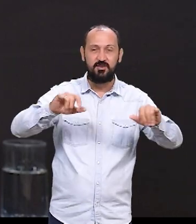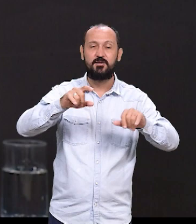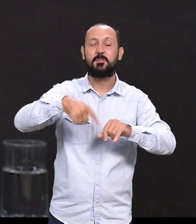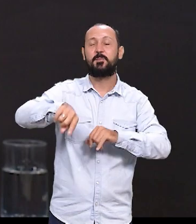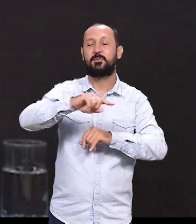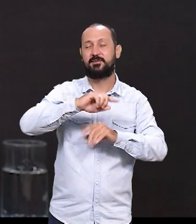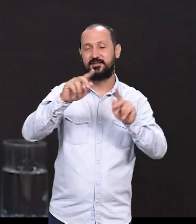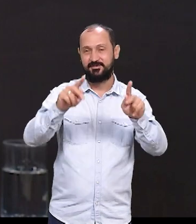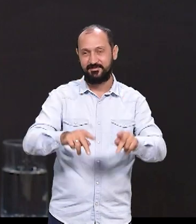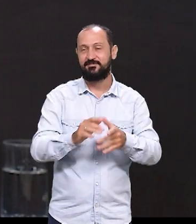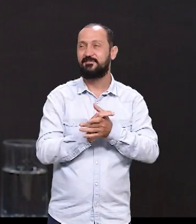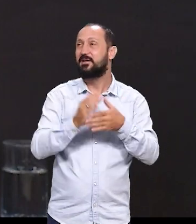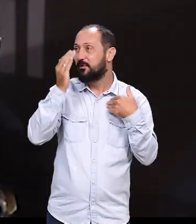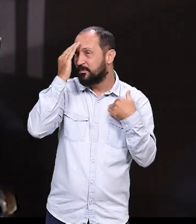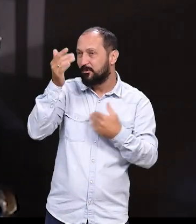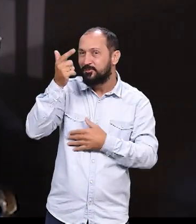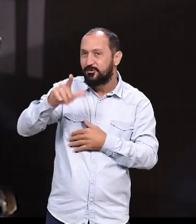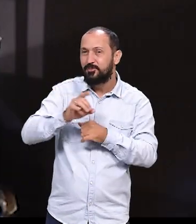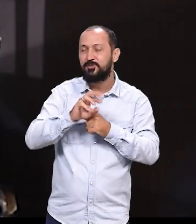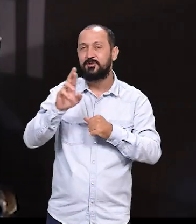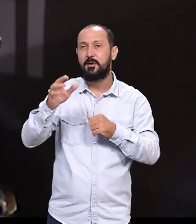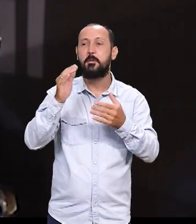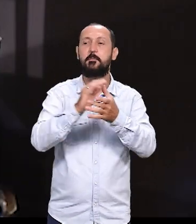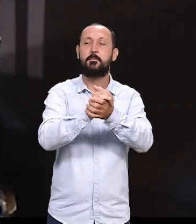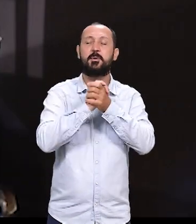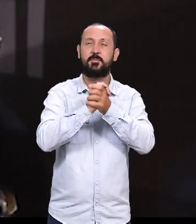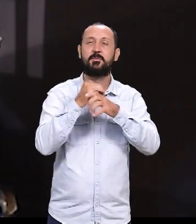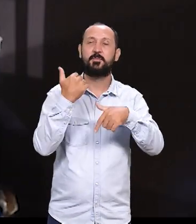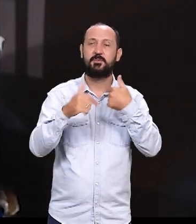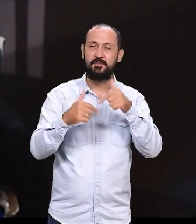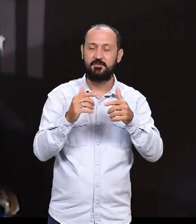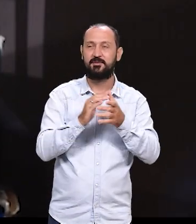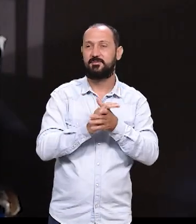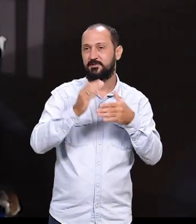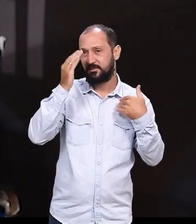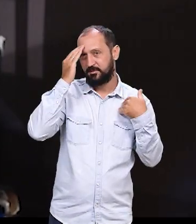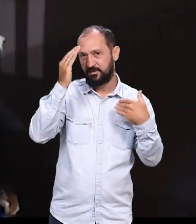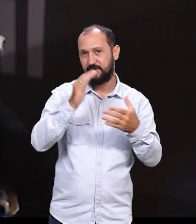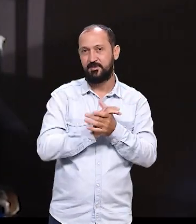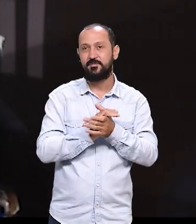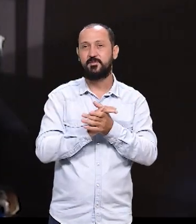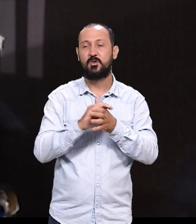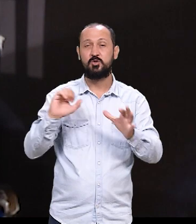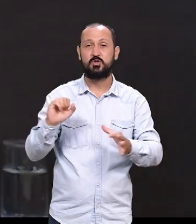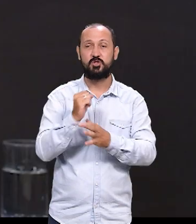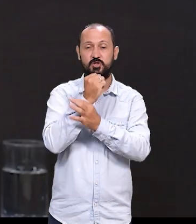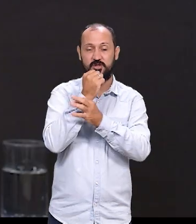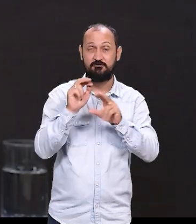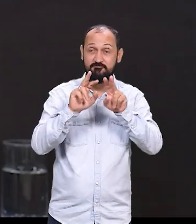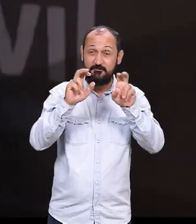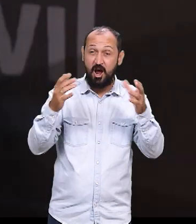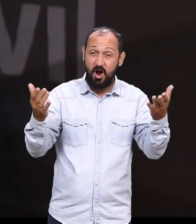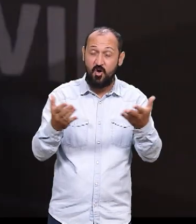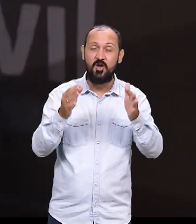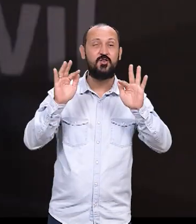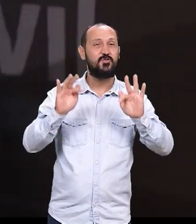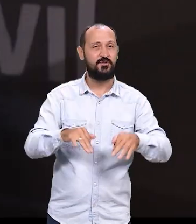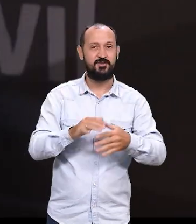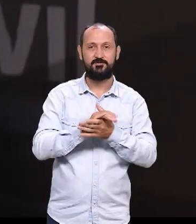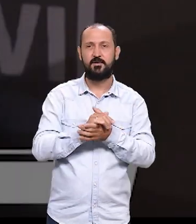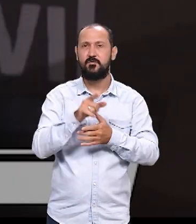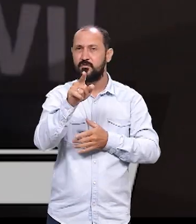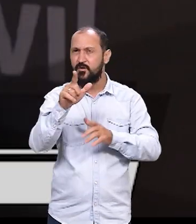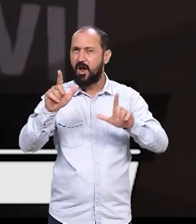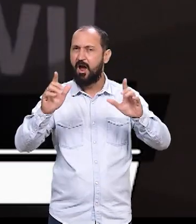canal de informação importante PR as pessoas Obrigada D Doutor mais uma vez parabéns pelo trabalho de vocês Muito obrigado o segurança